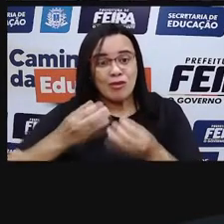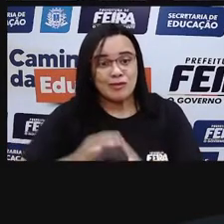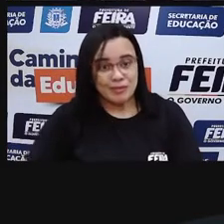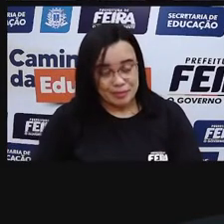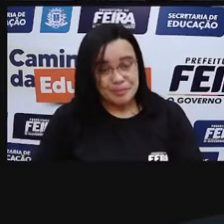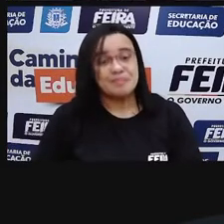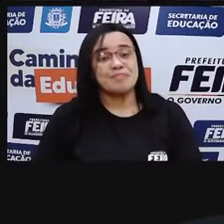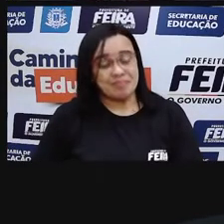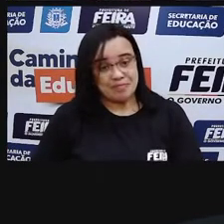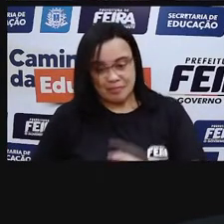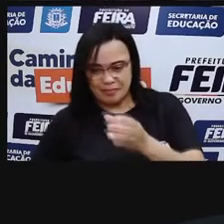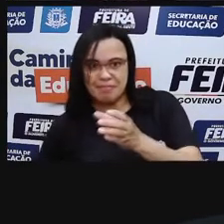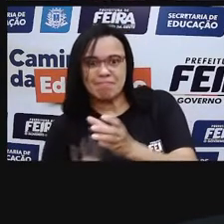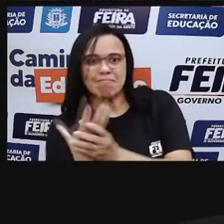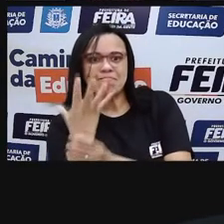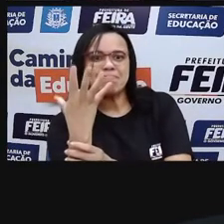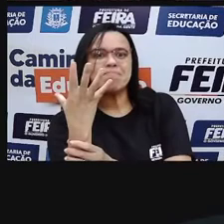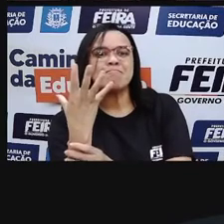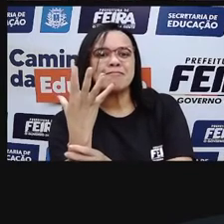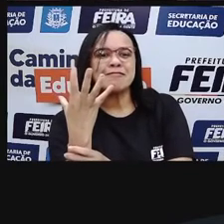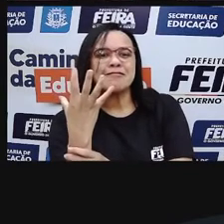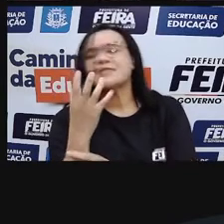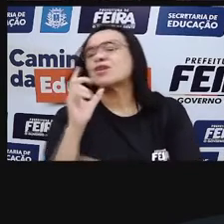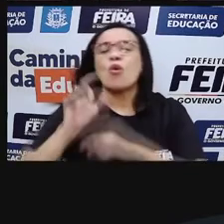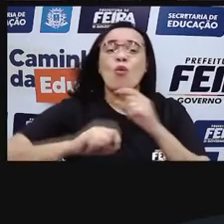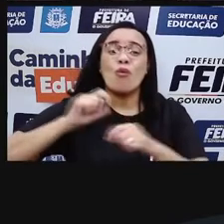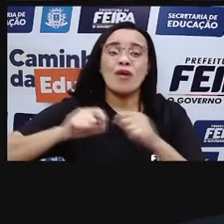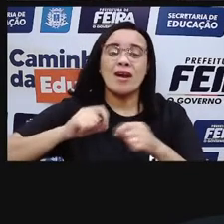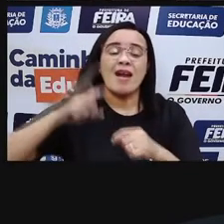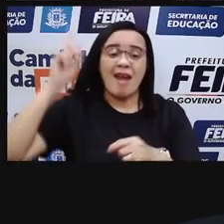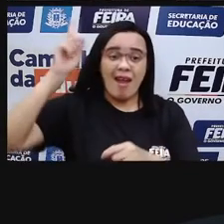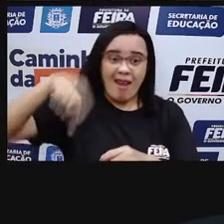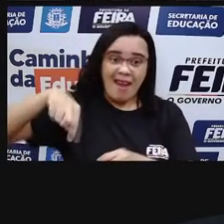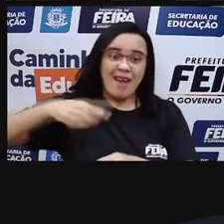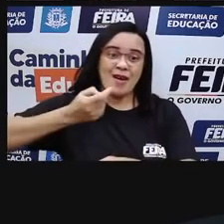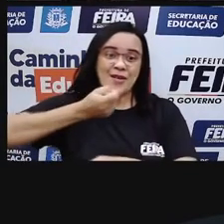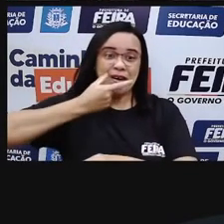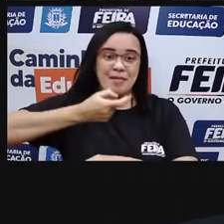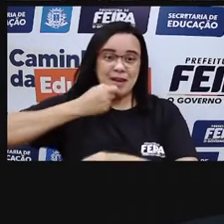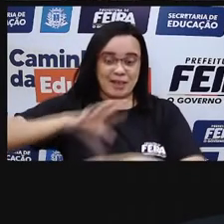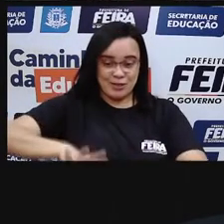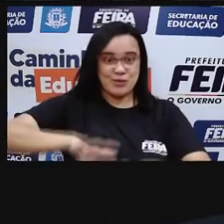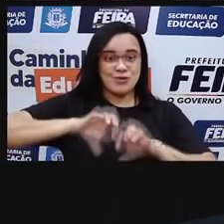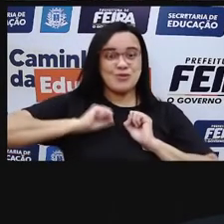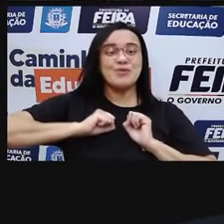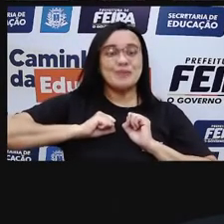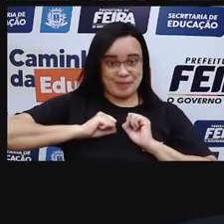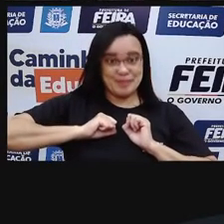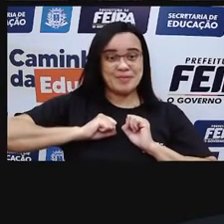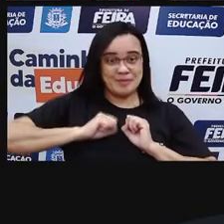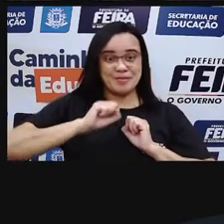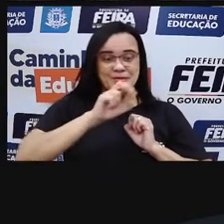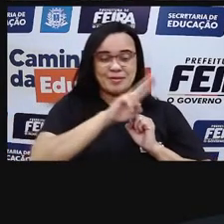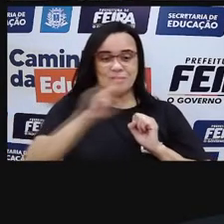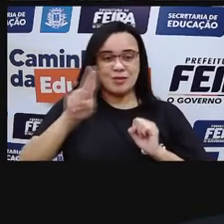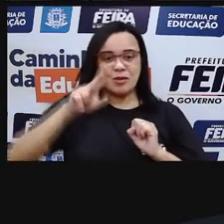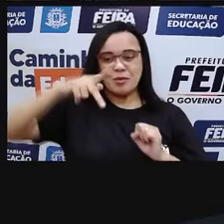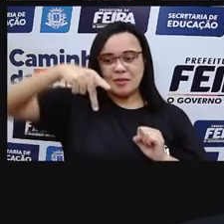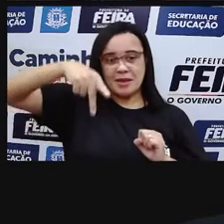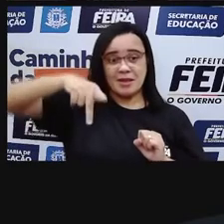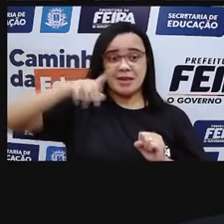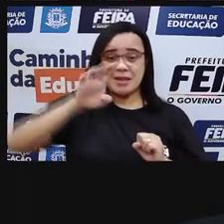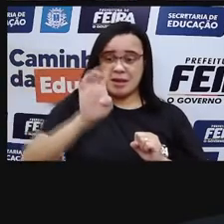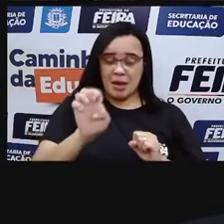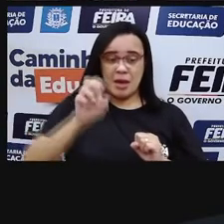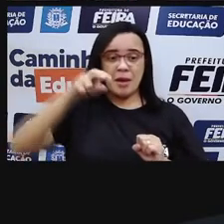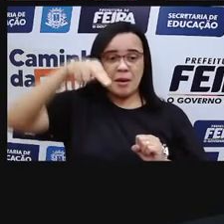então, cria-se o que hoje a gente conhece, né, como penicilina. Né? A penicilina foi o primeiro